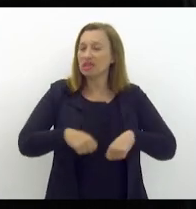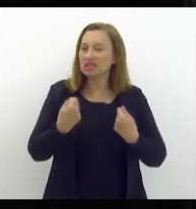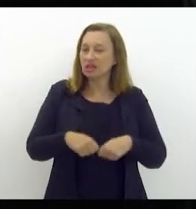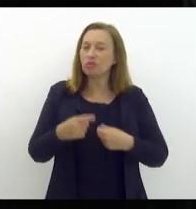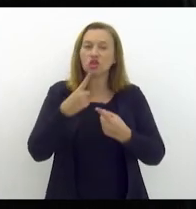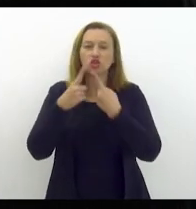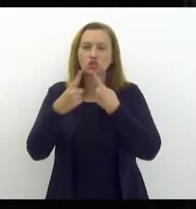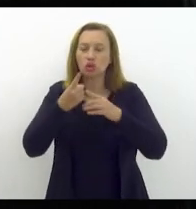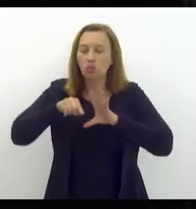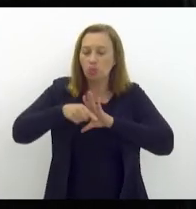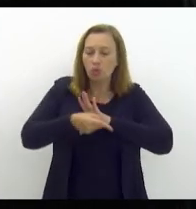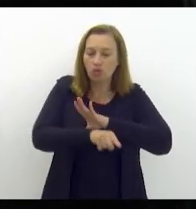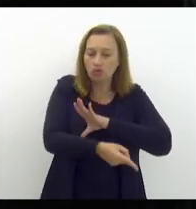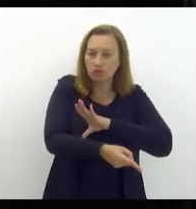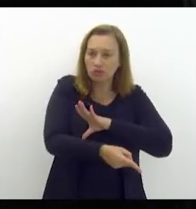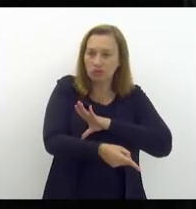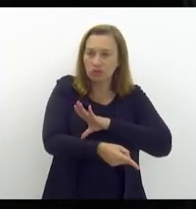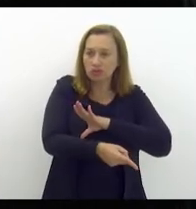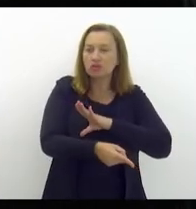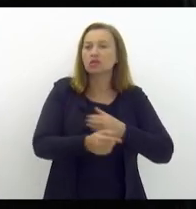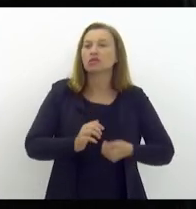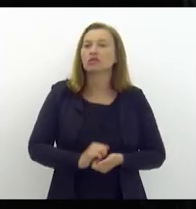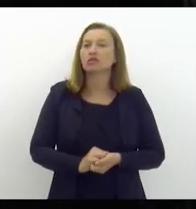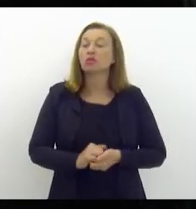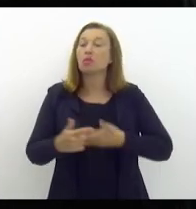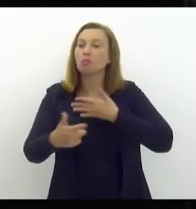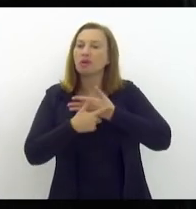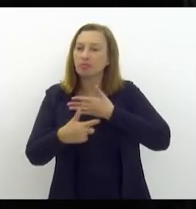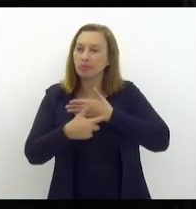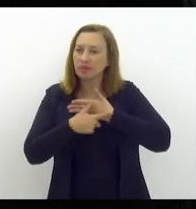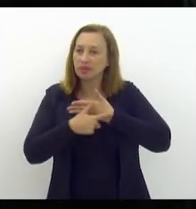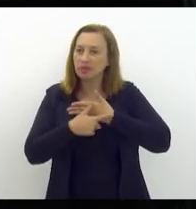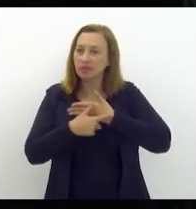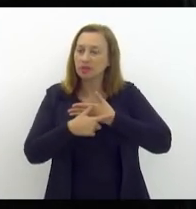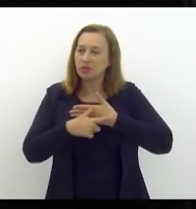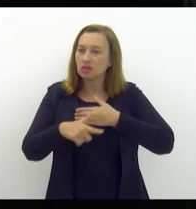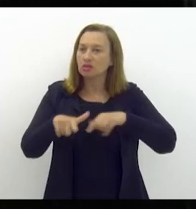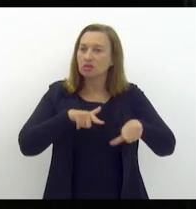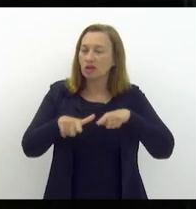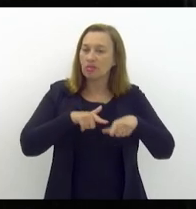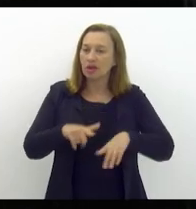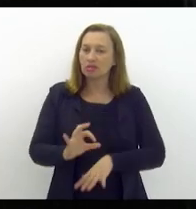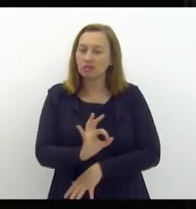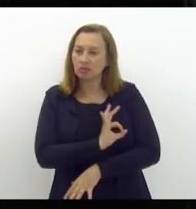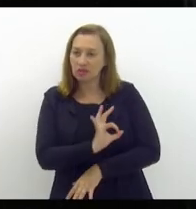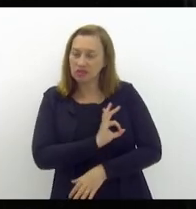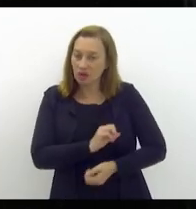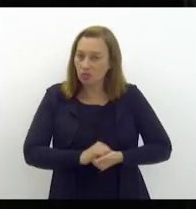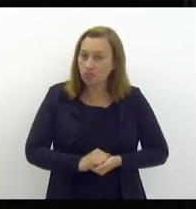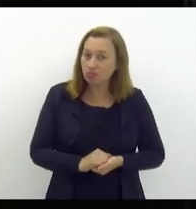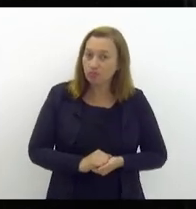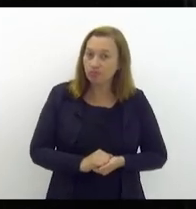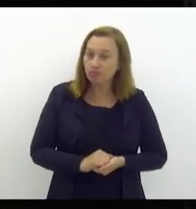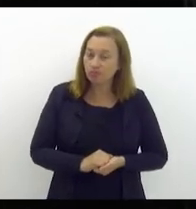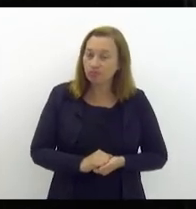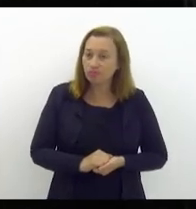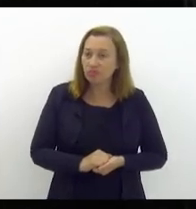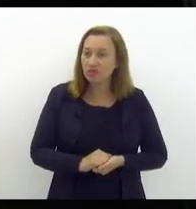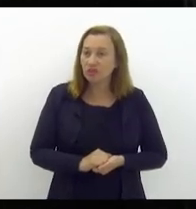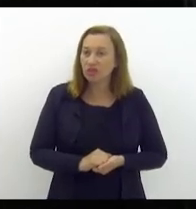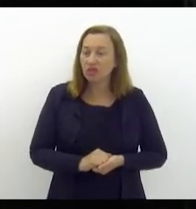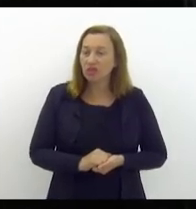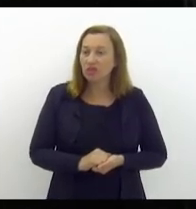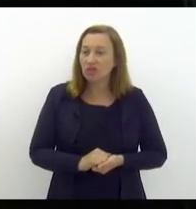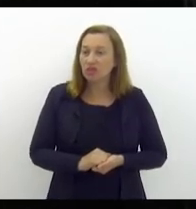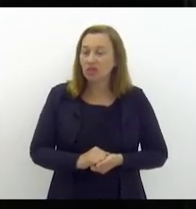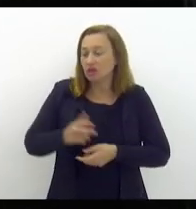uma discussão profunda sobre o papel e a ação desses agentes. Até porque a Câmara vai